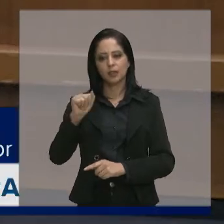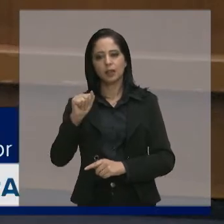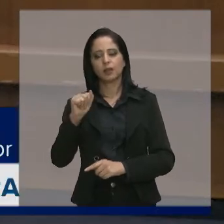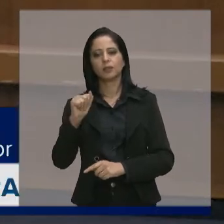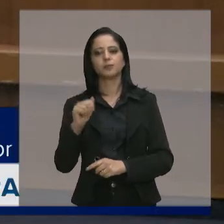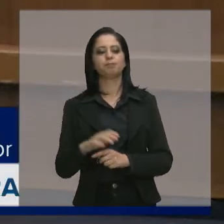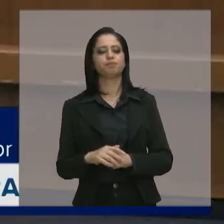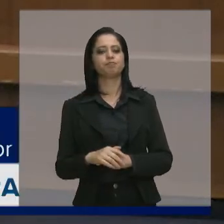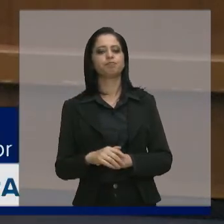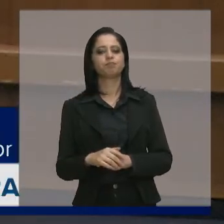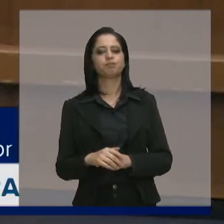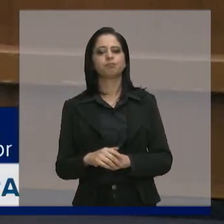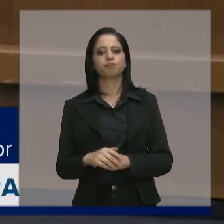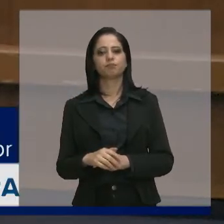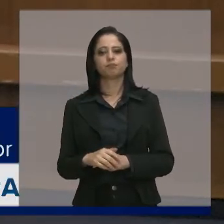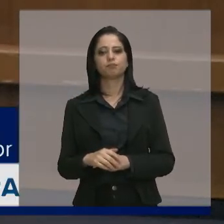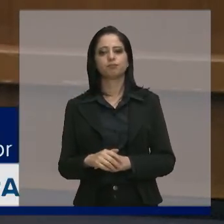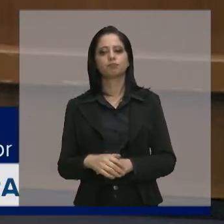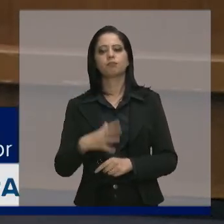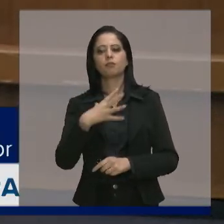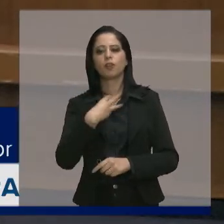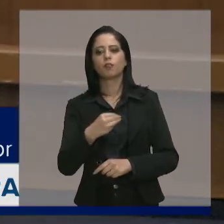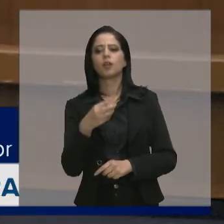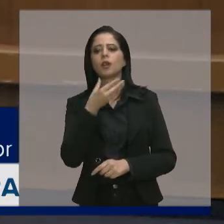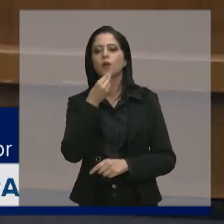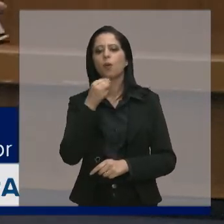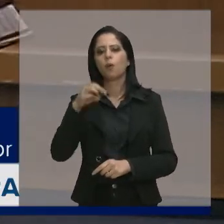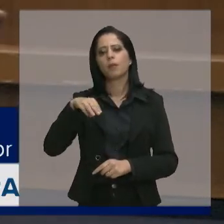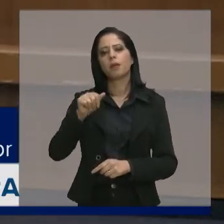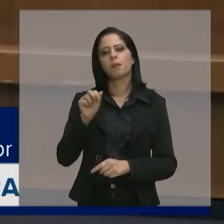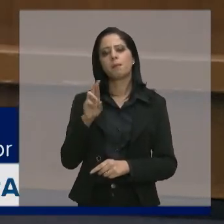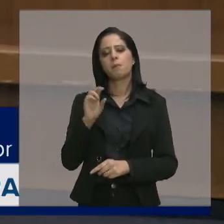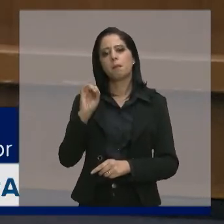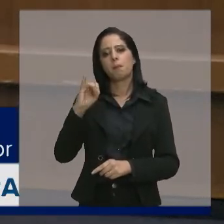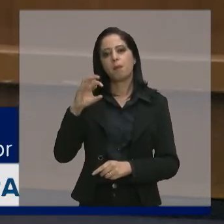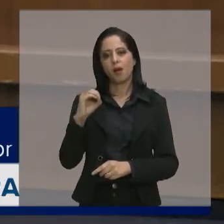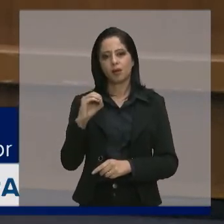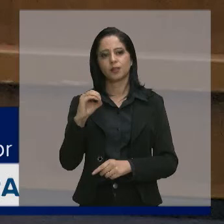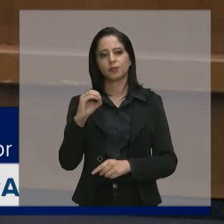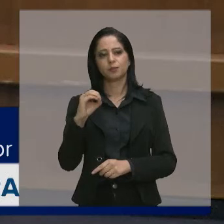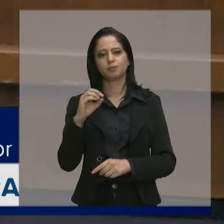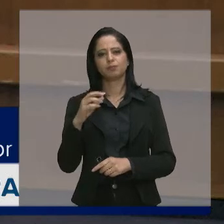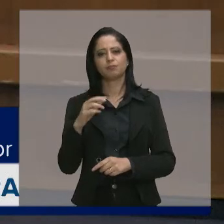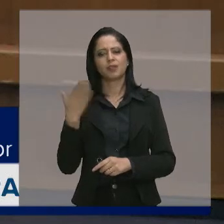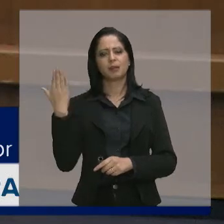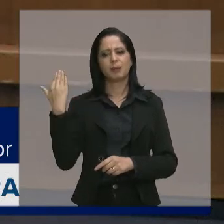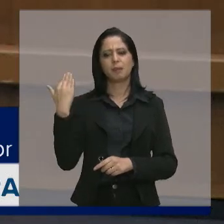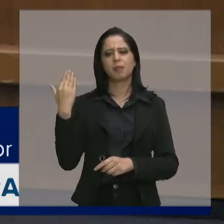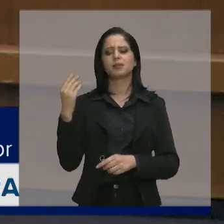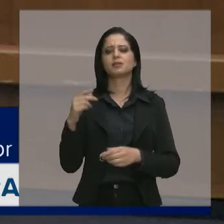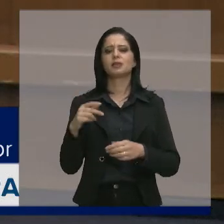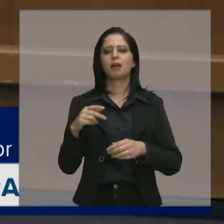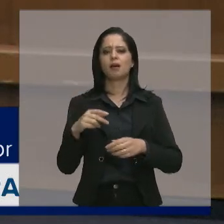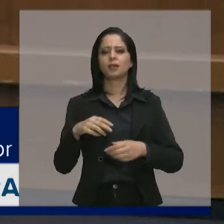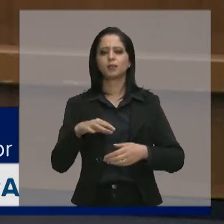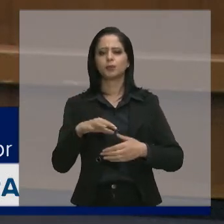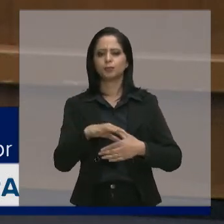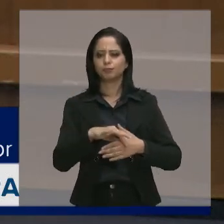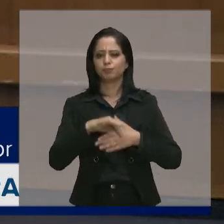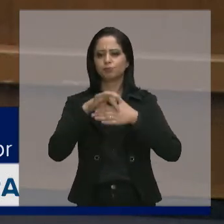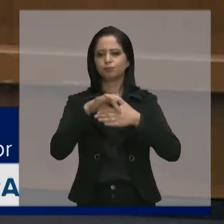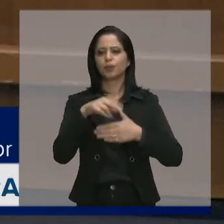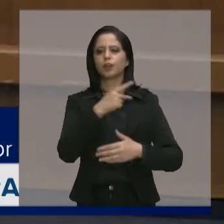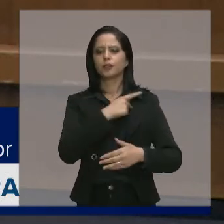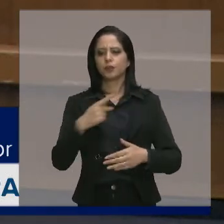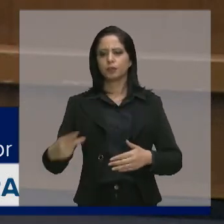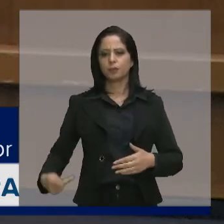filha do Mário Domingues, que inclusive foi presidente já da Fundação Cultural, pessoa muito amiga